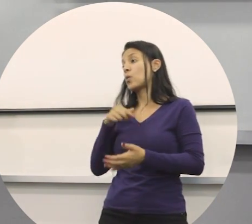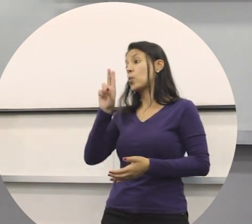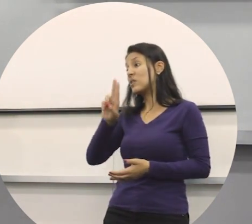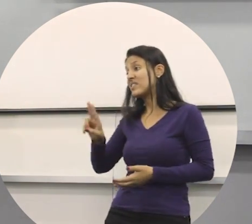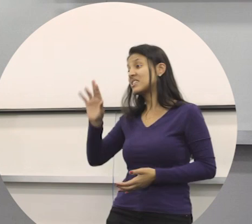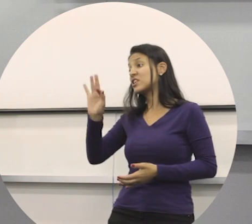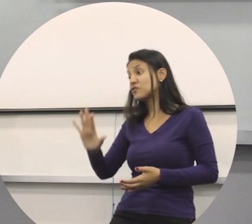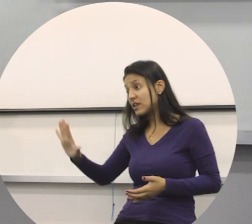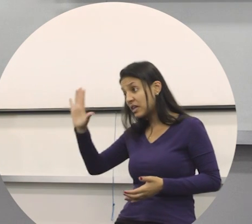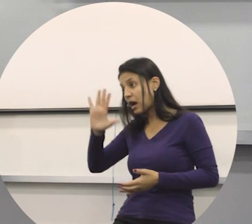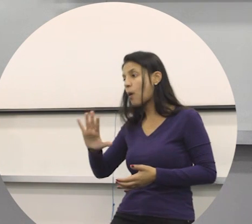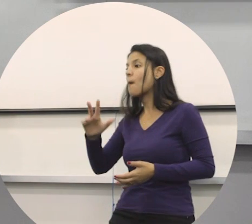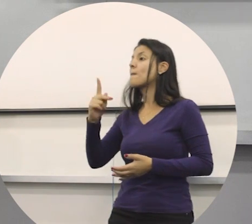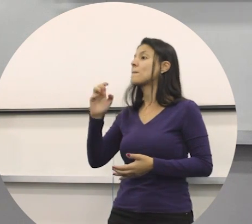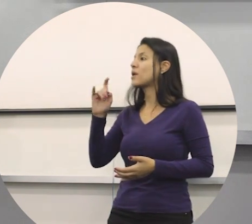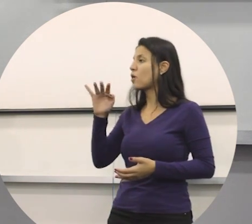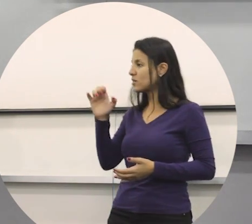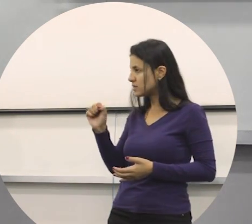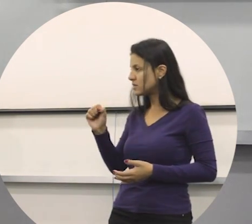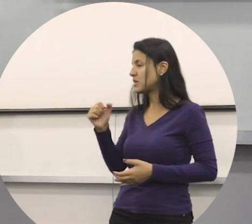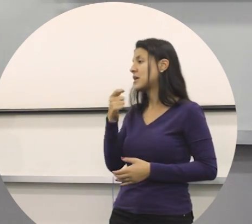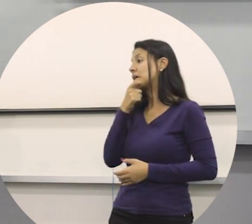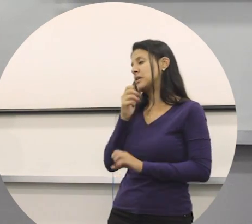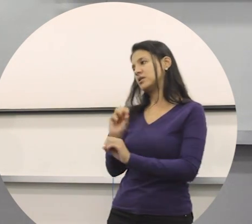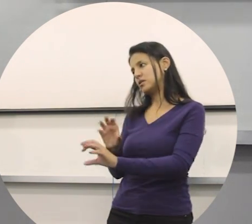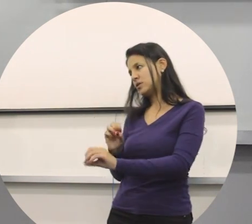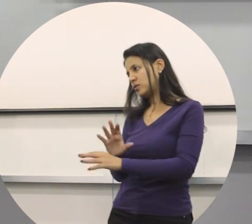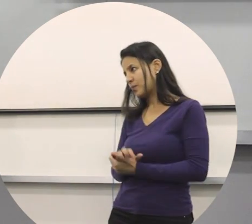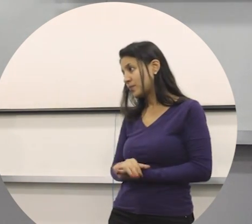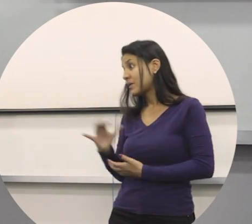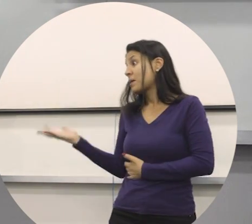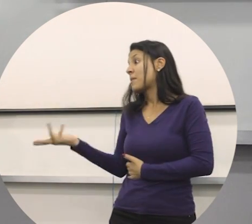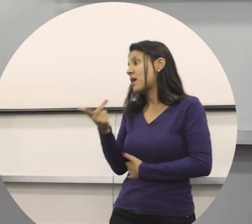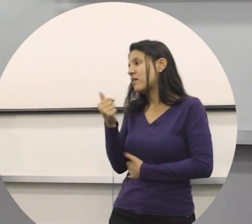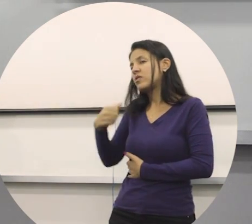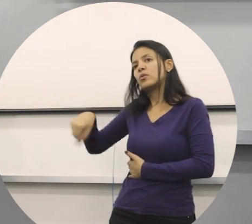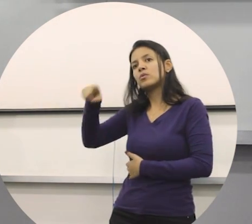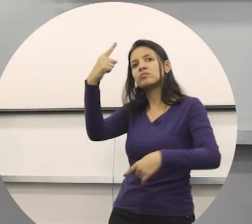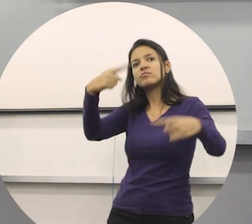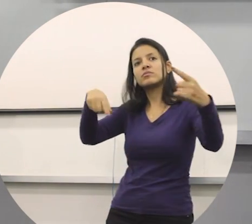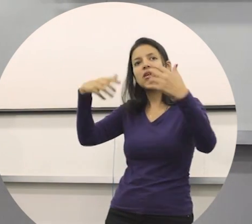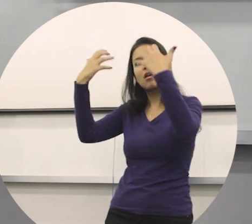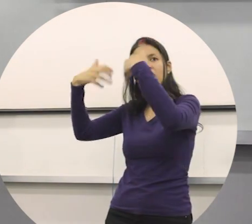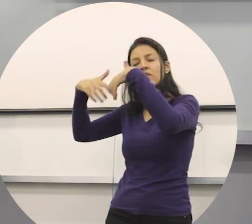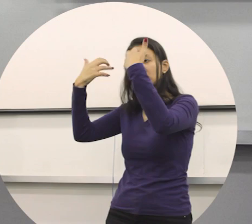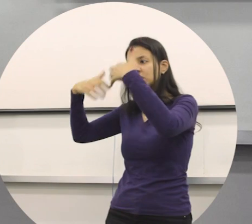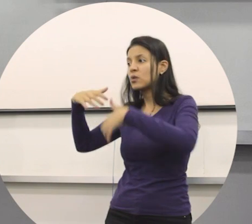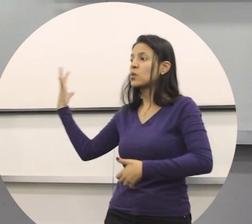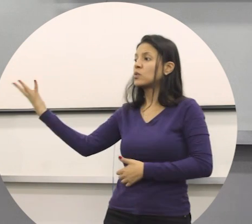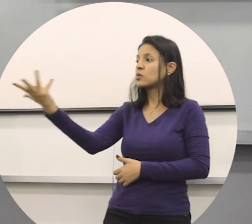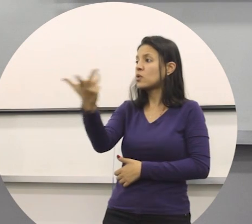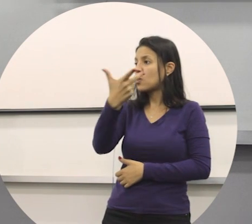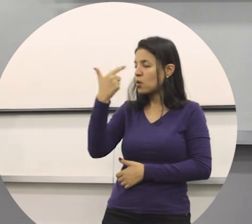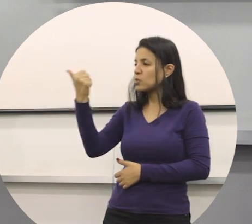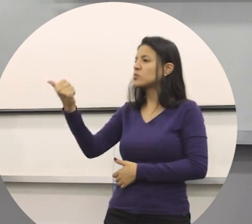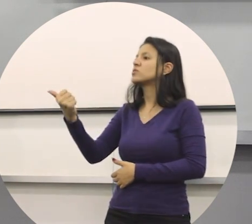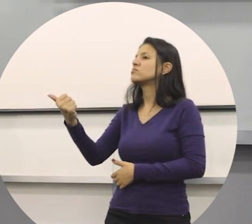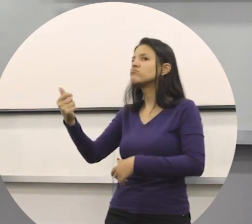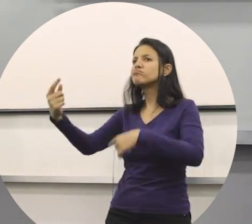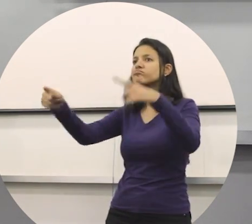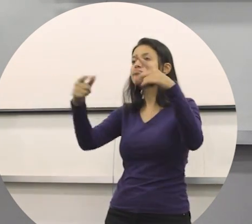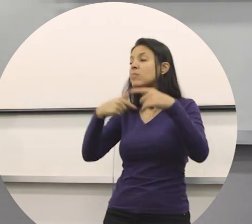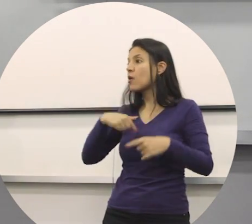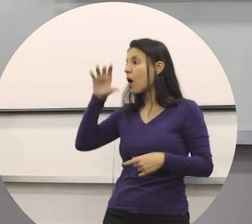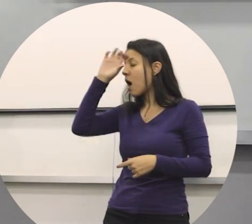com língua inglesa. É maravilhoso, assim, as reflexões, né? Todos fazendo aqui, aprendi muito,